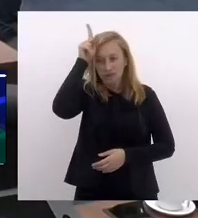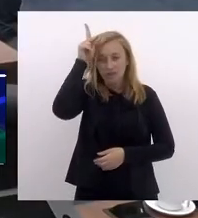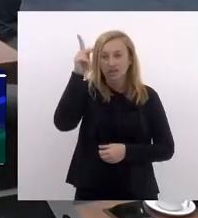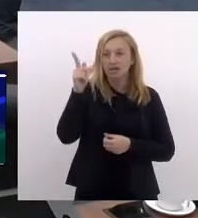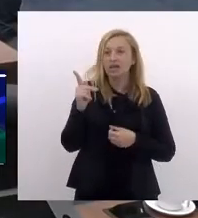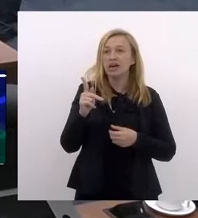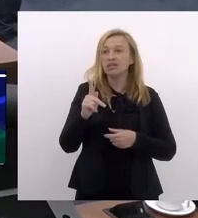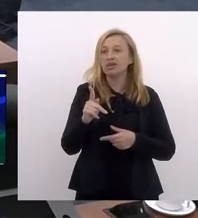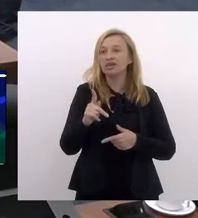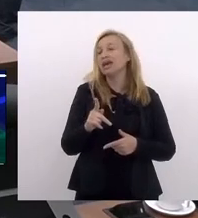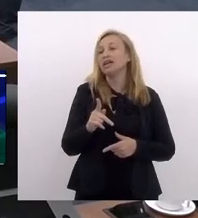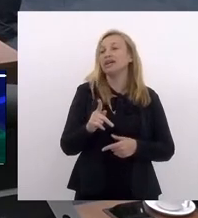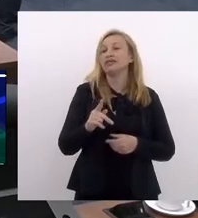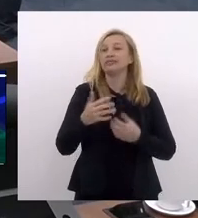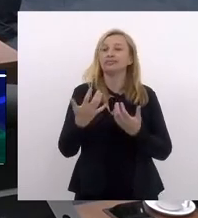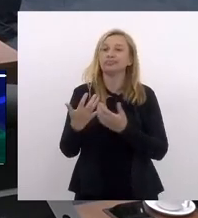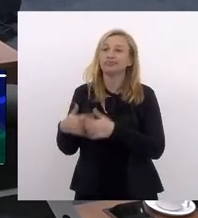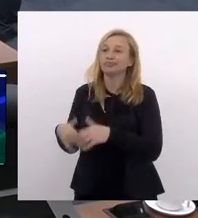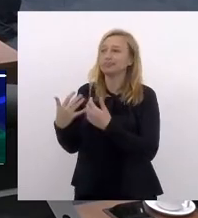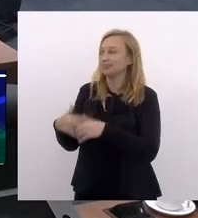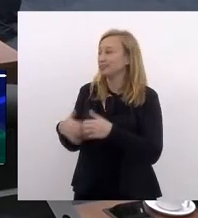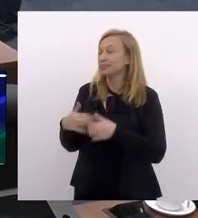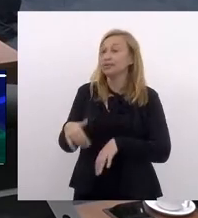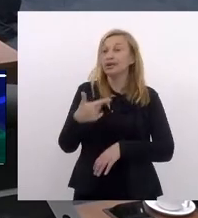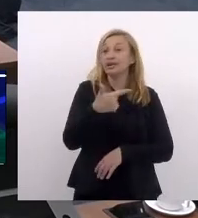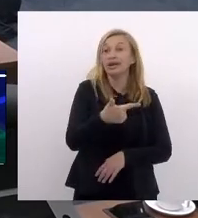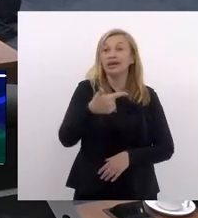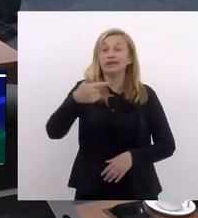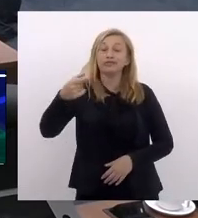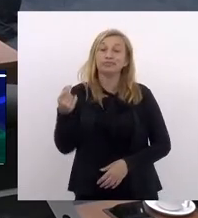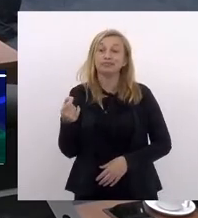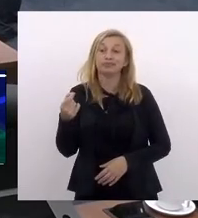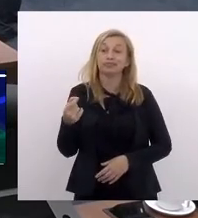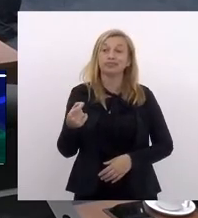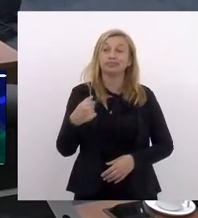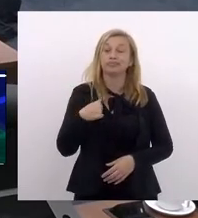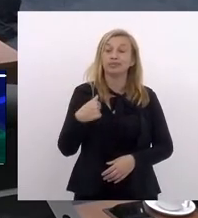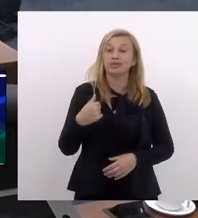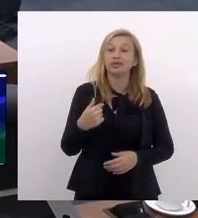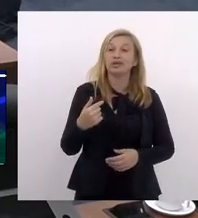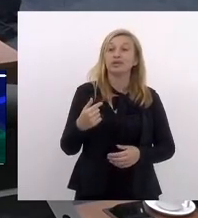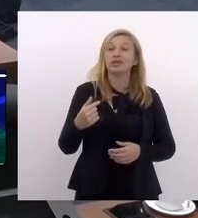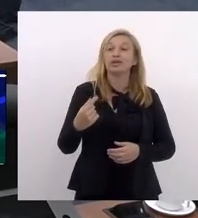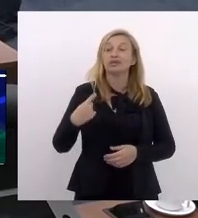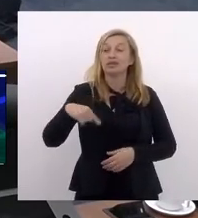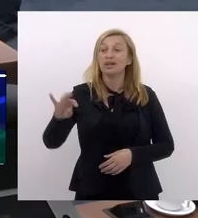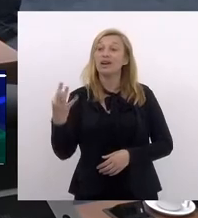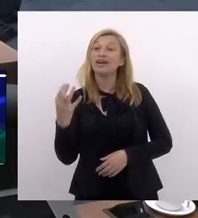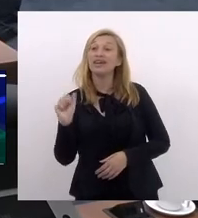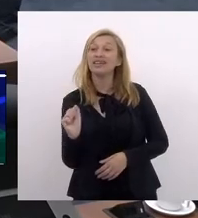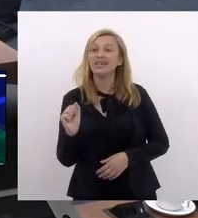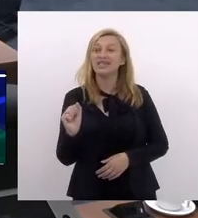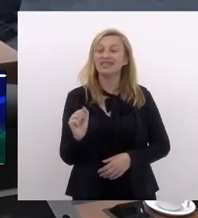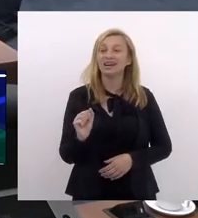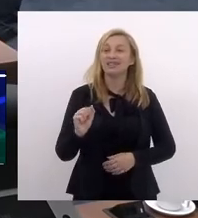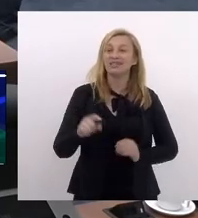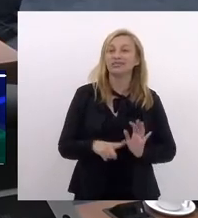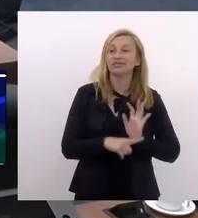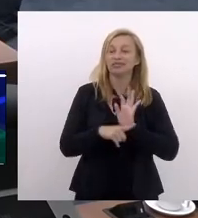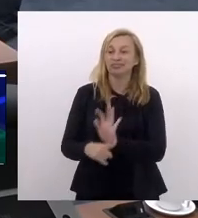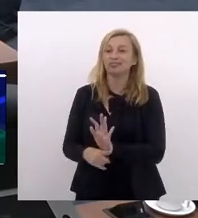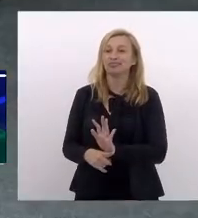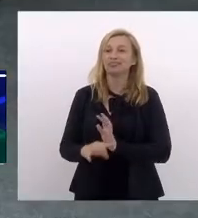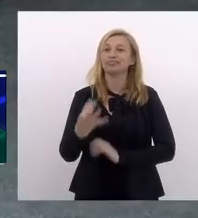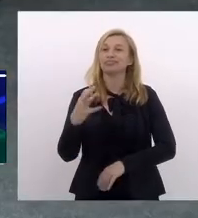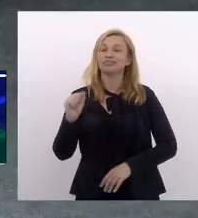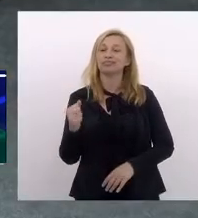nas eleições municipais de 2020. Eu quero dizer que eu pessoalmente fiz a sua campanha, estive lá em Petrópolis ajudando a fazer a